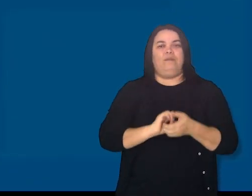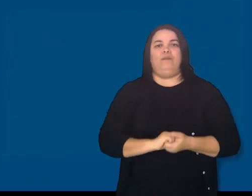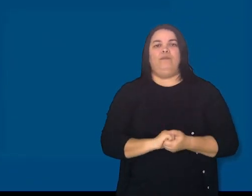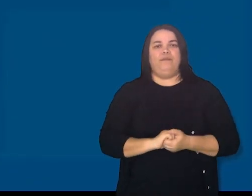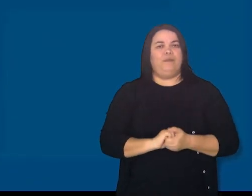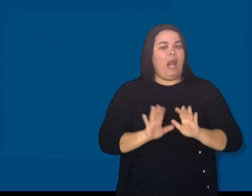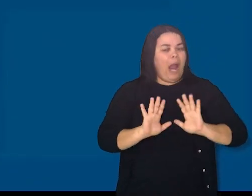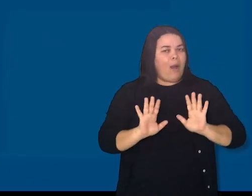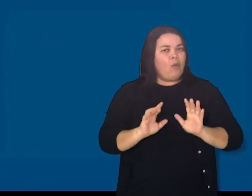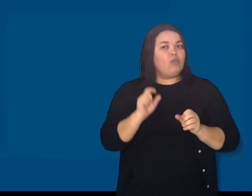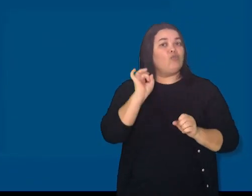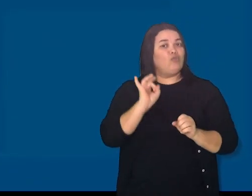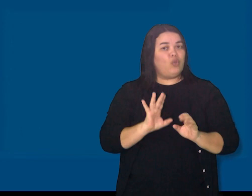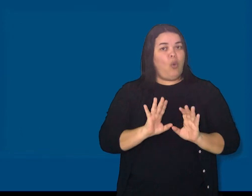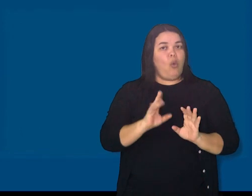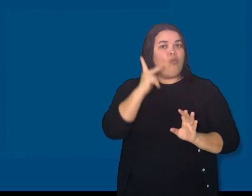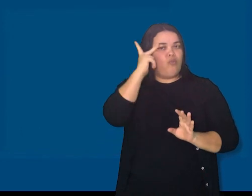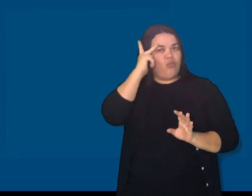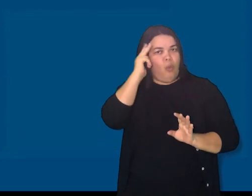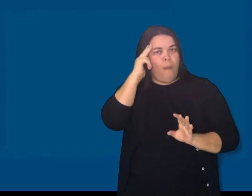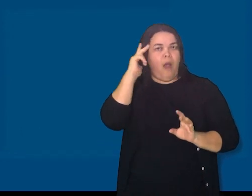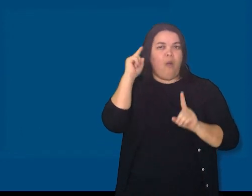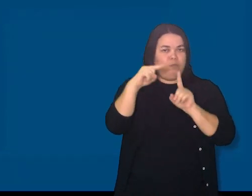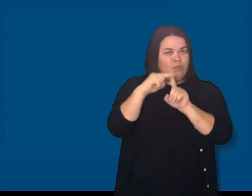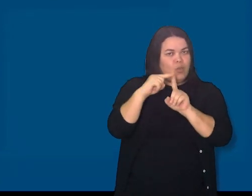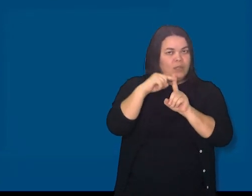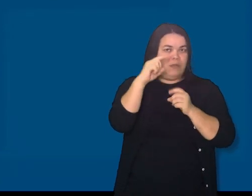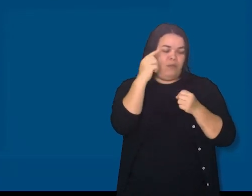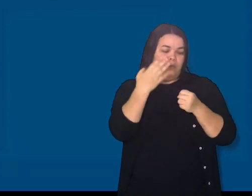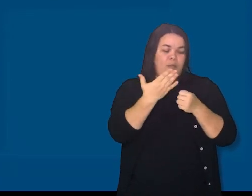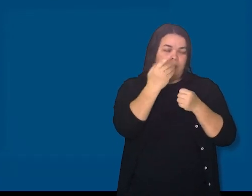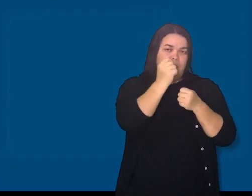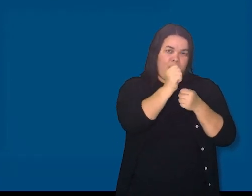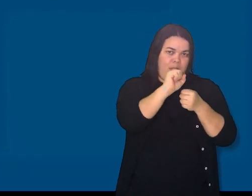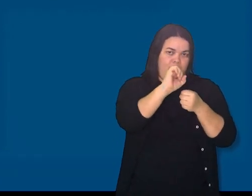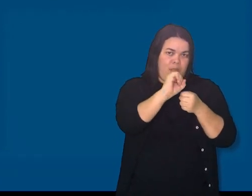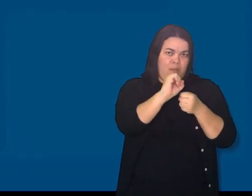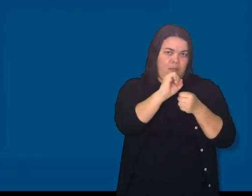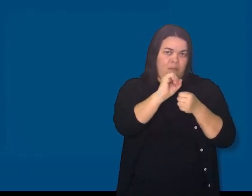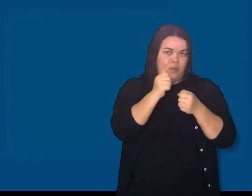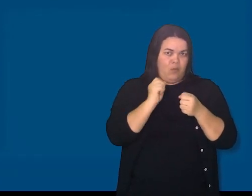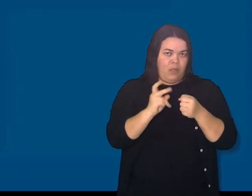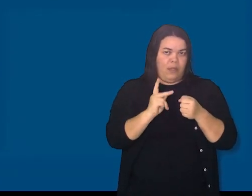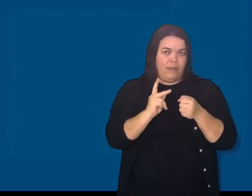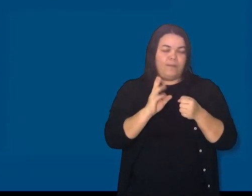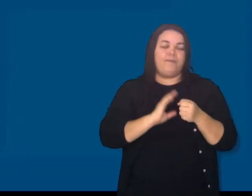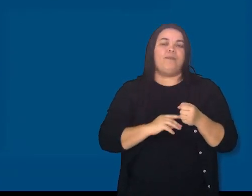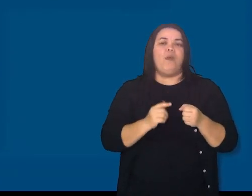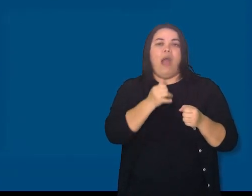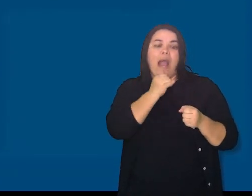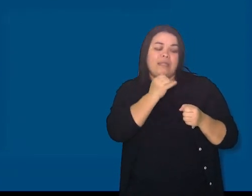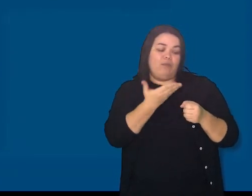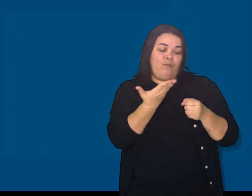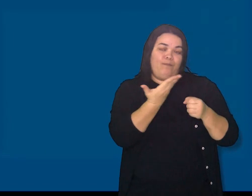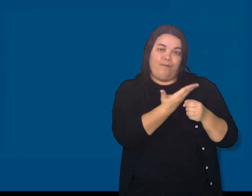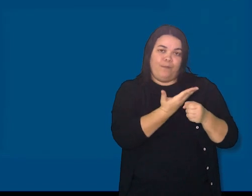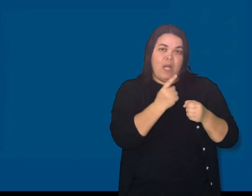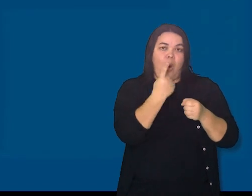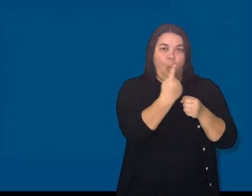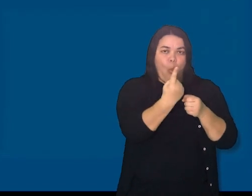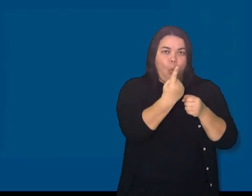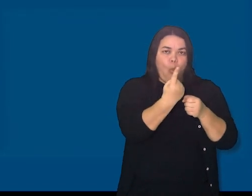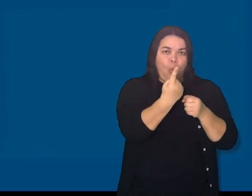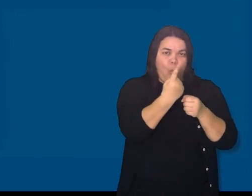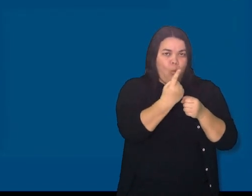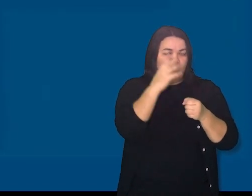o expoente for um número negativo. Por enquanto, nós só vamos trabalhar com expoentes positivos, tá? Então, quando o expoente for igual a